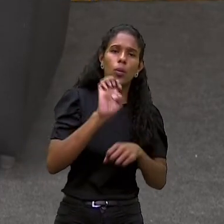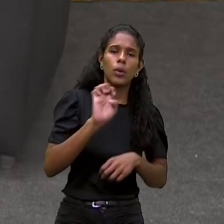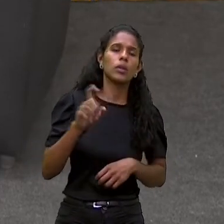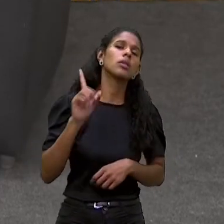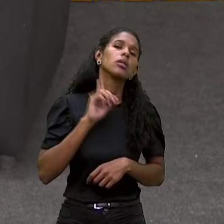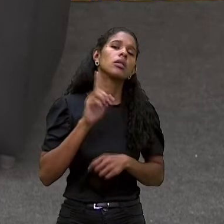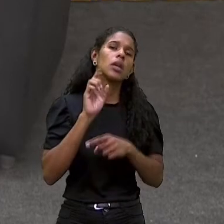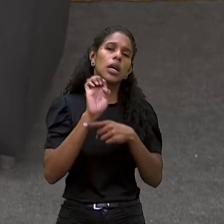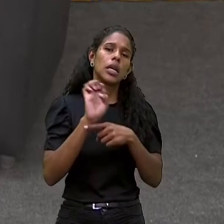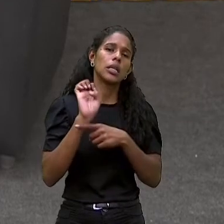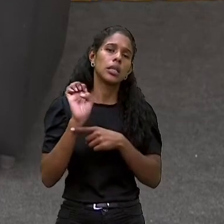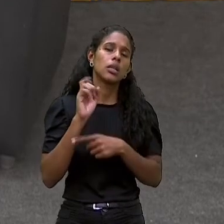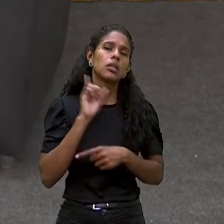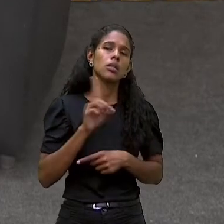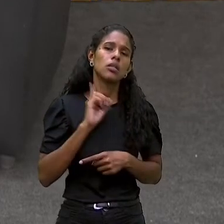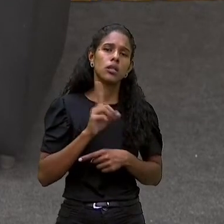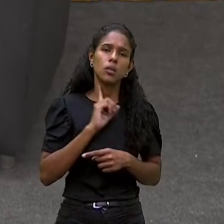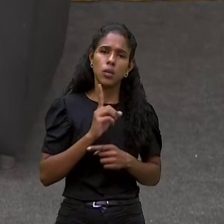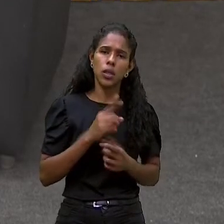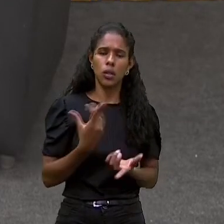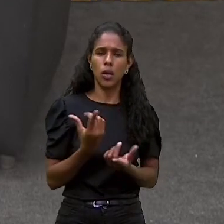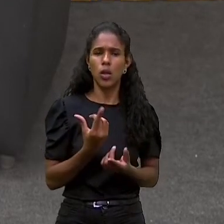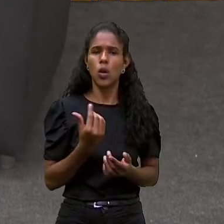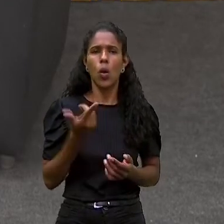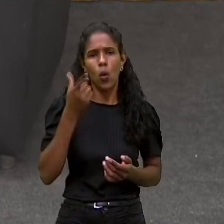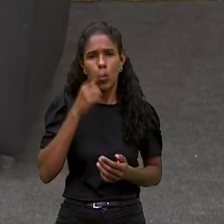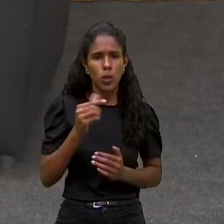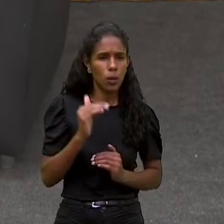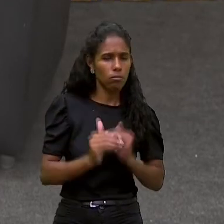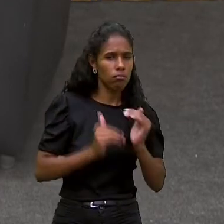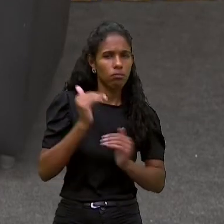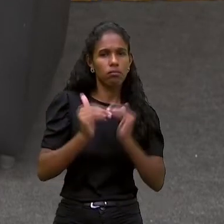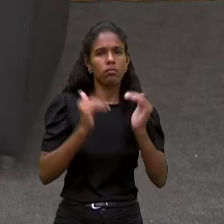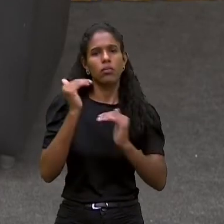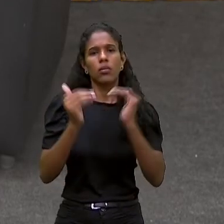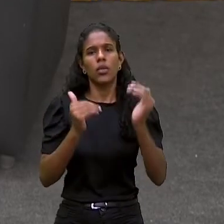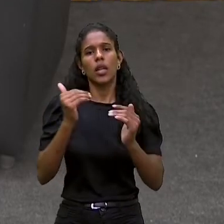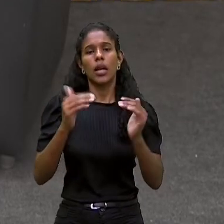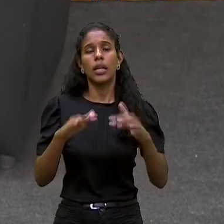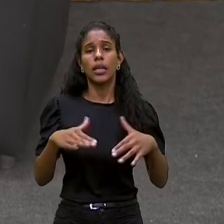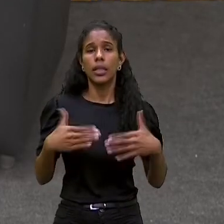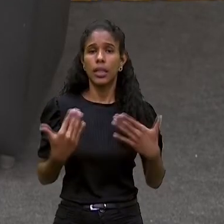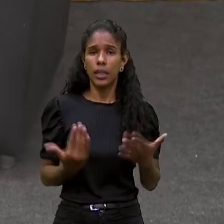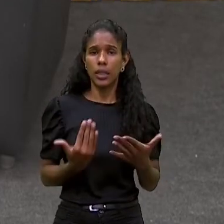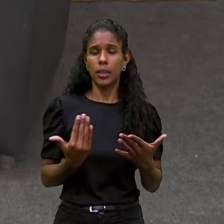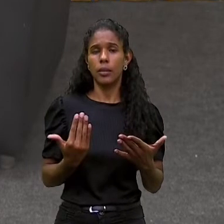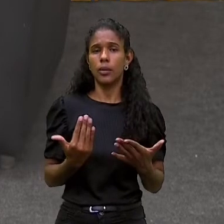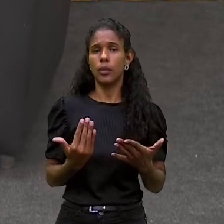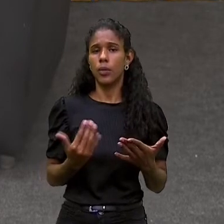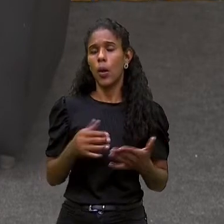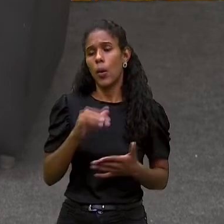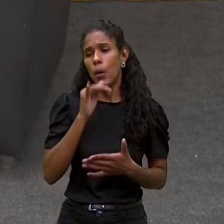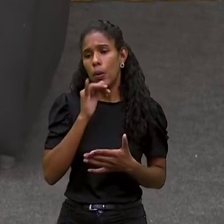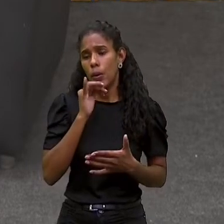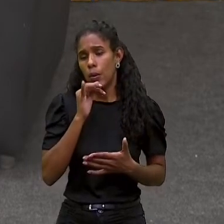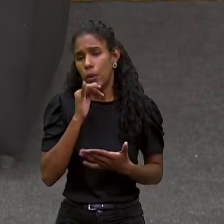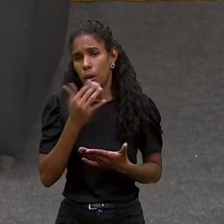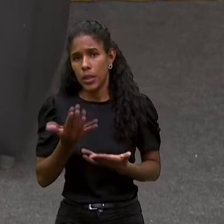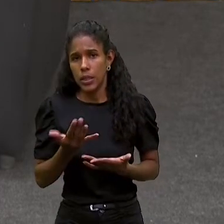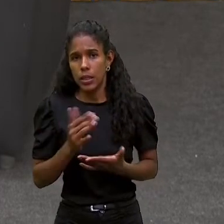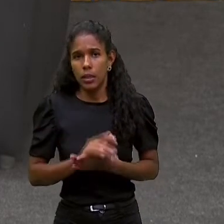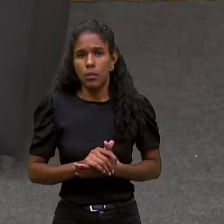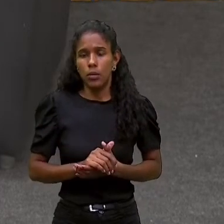e daí a pouco ele estava inteiro de novo. Isso chama resiliência. O que é resiliência? Você aperta uma bola de